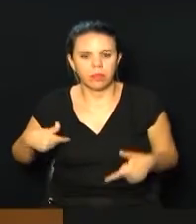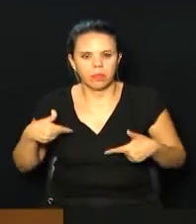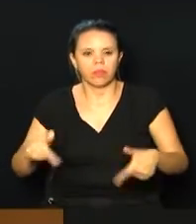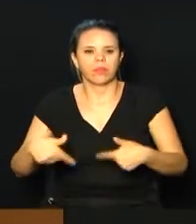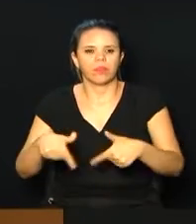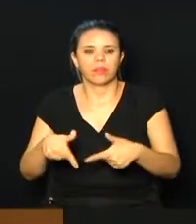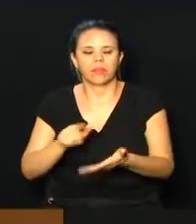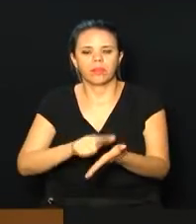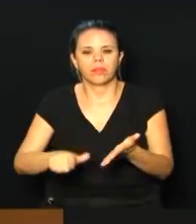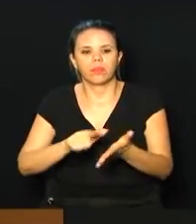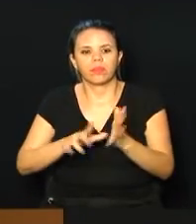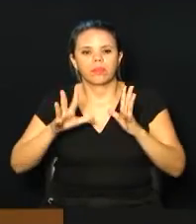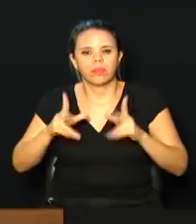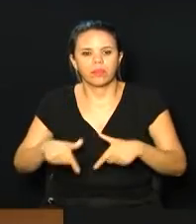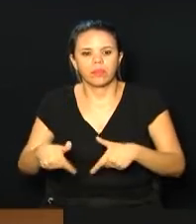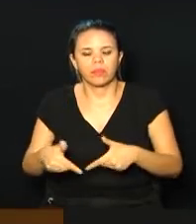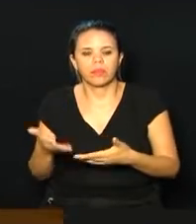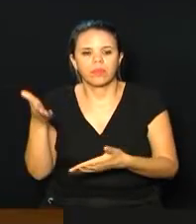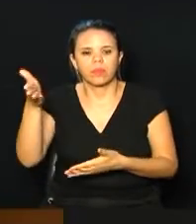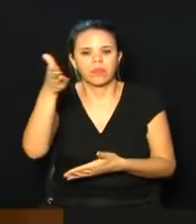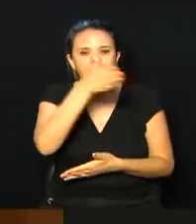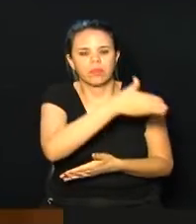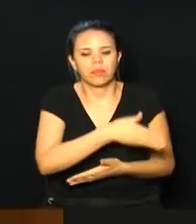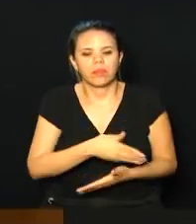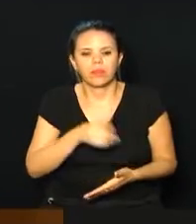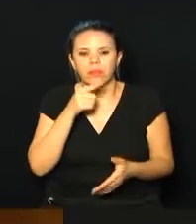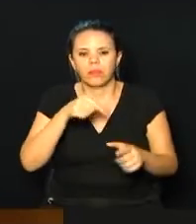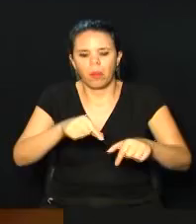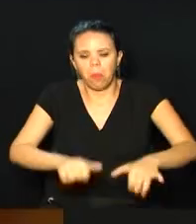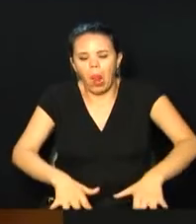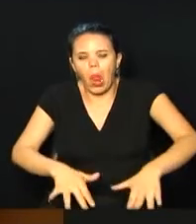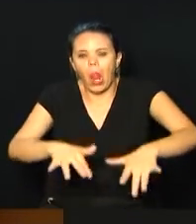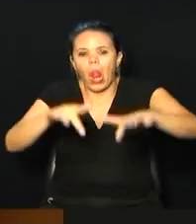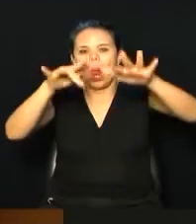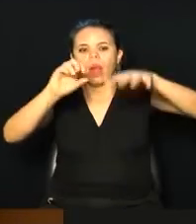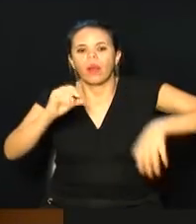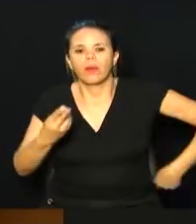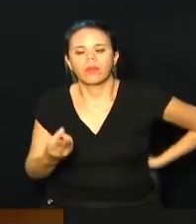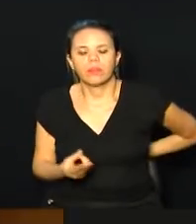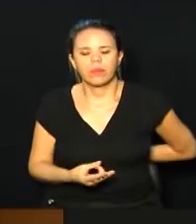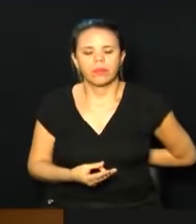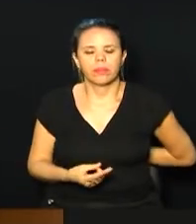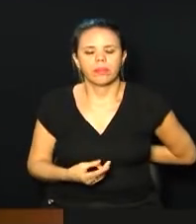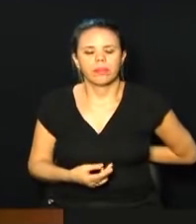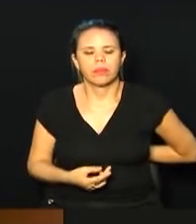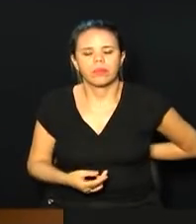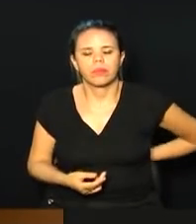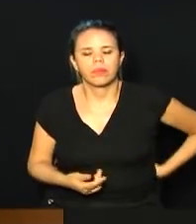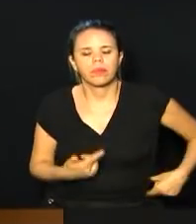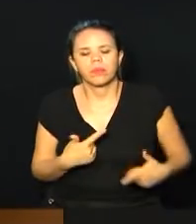atuando. Sejam por alagamento, por